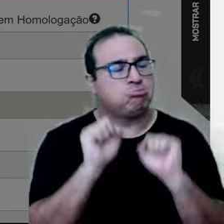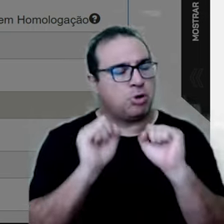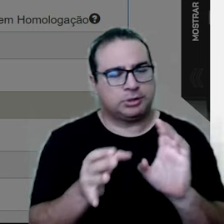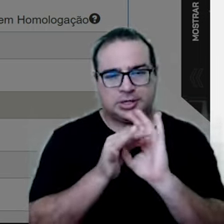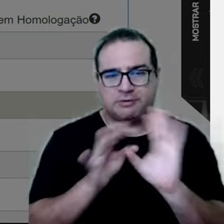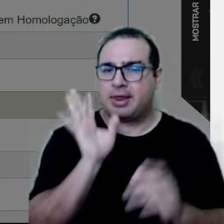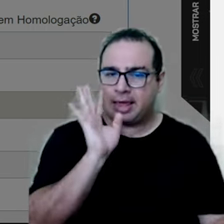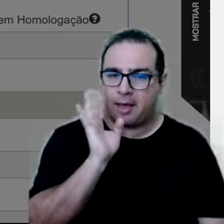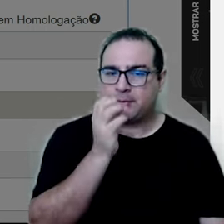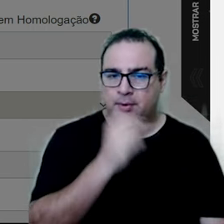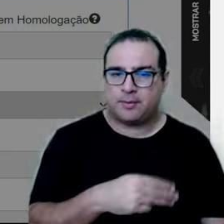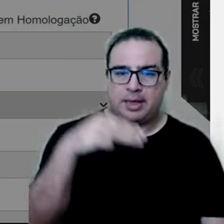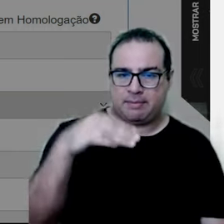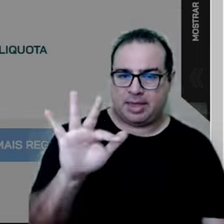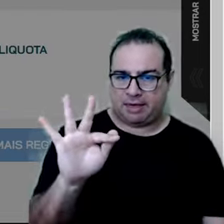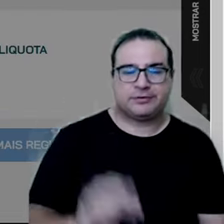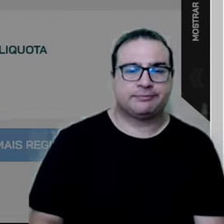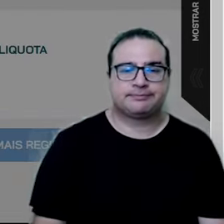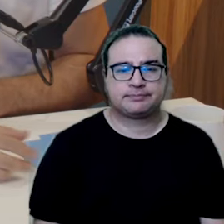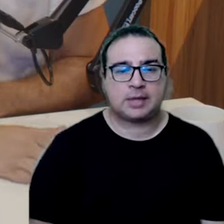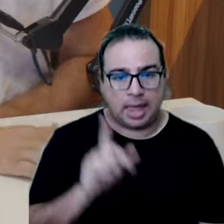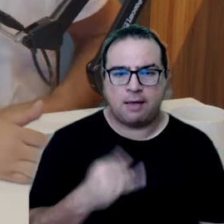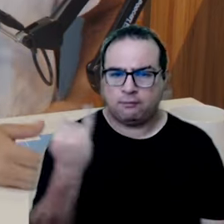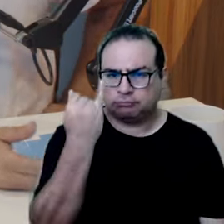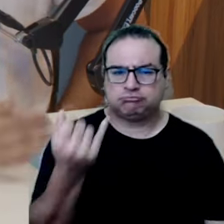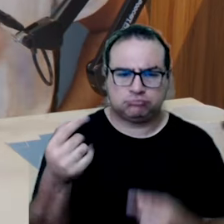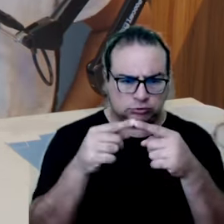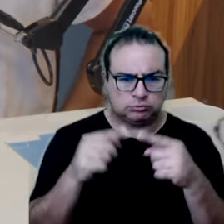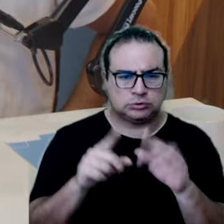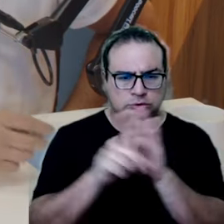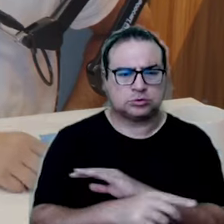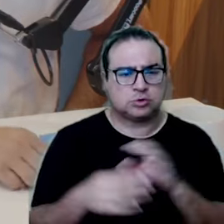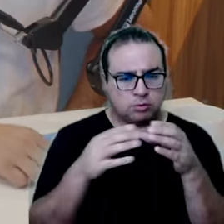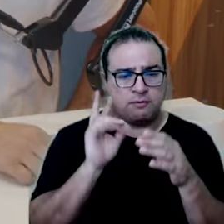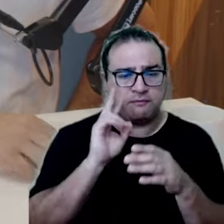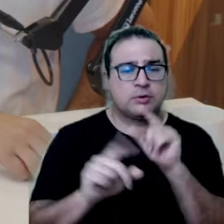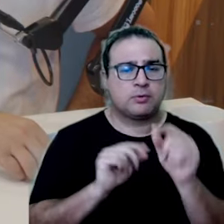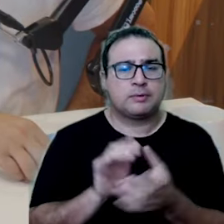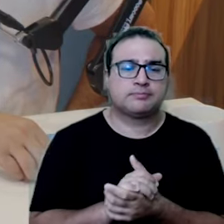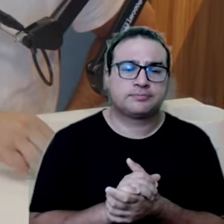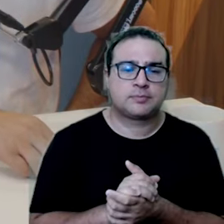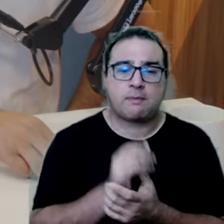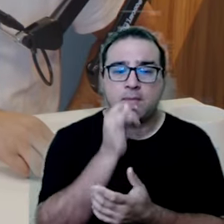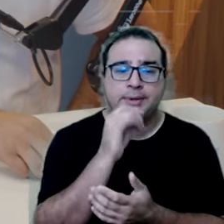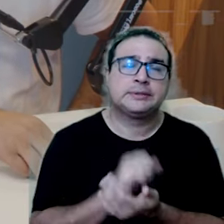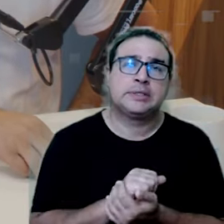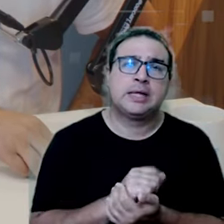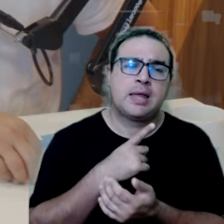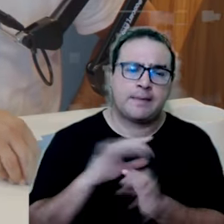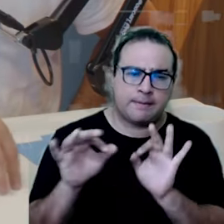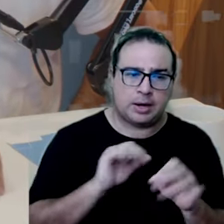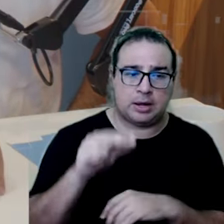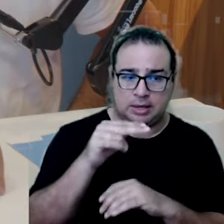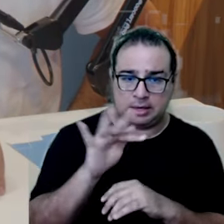se Matriz fiscal uma informação acho que importante falar paraos nossos espectadores que no caso de por exemplo